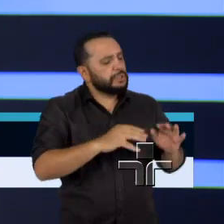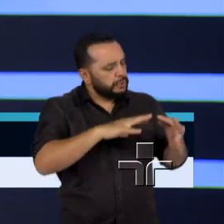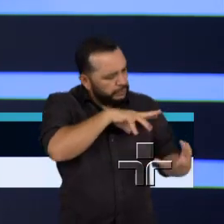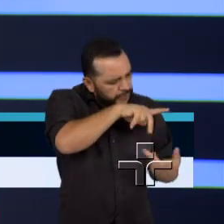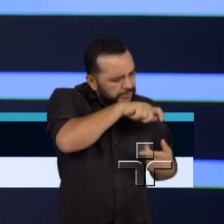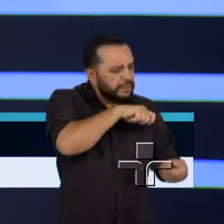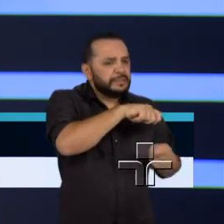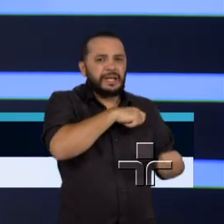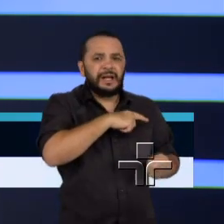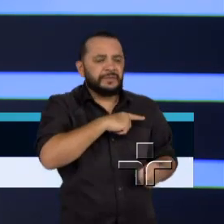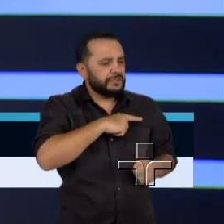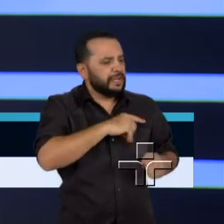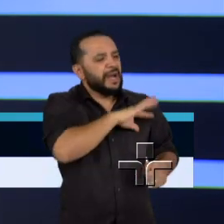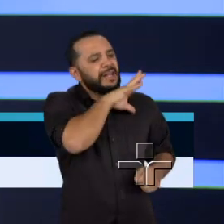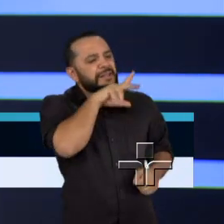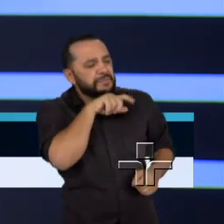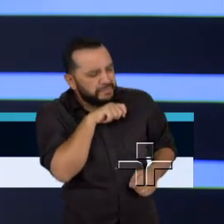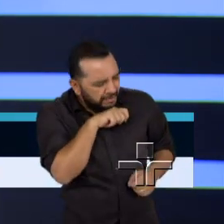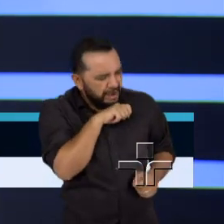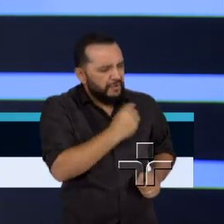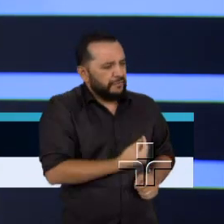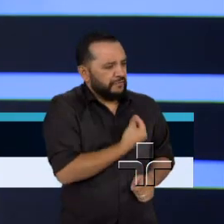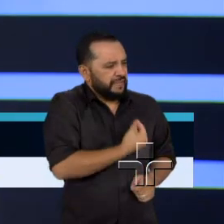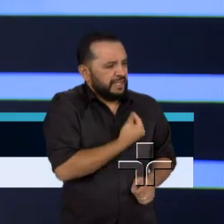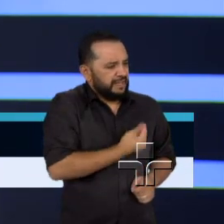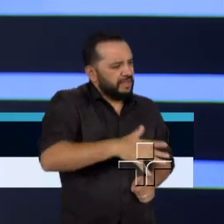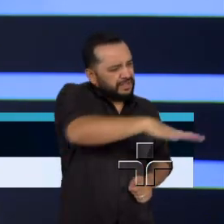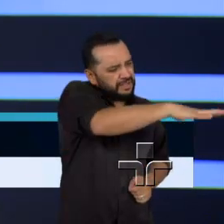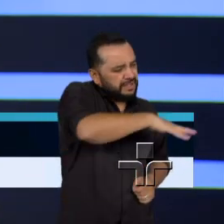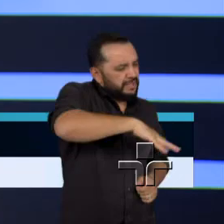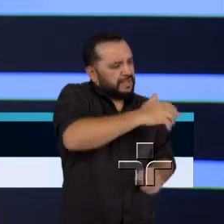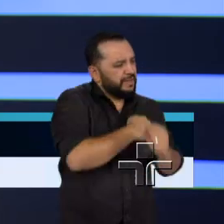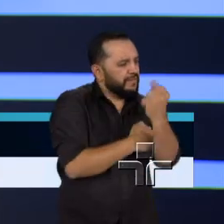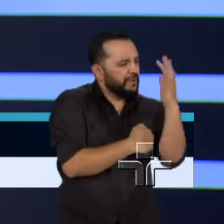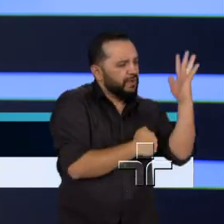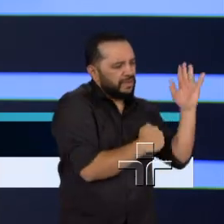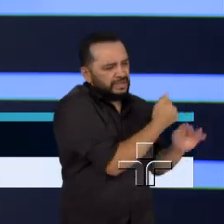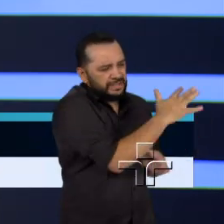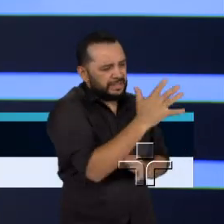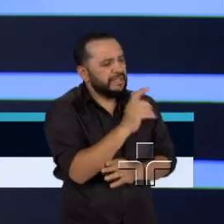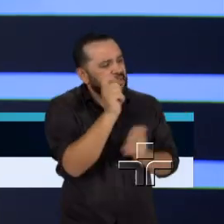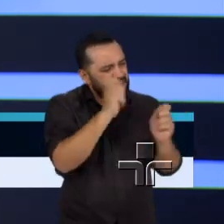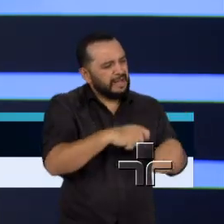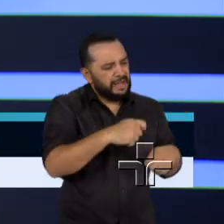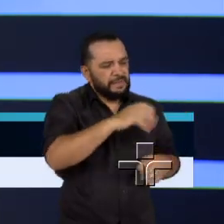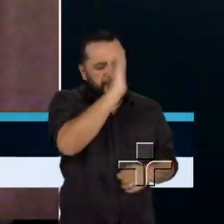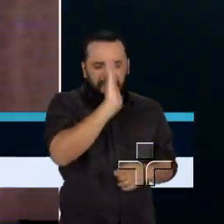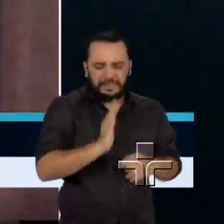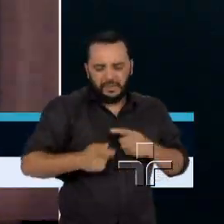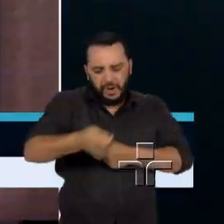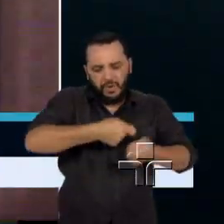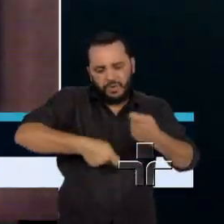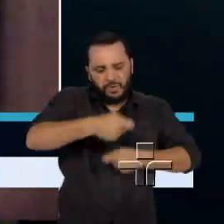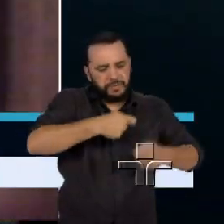a biodiversidade da floresta é uma grande oportunidade de colocar o Brasil na ponta da economia mundial.